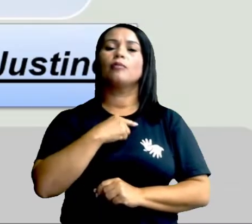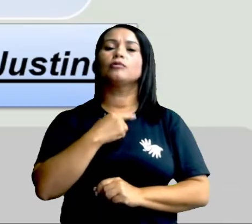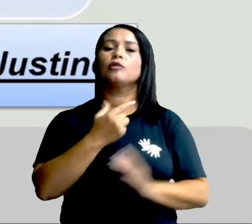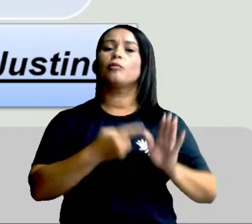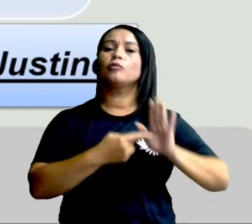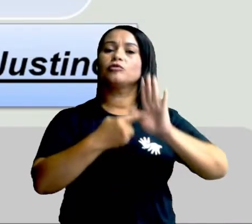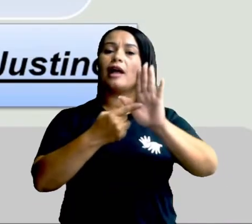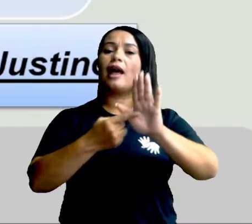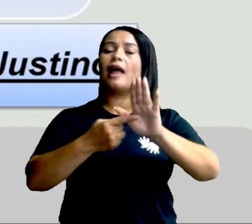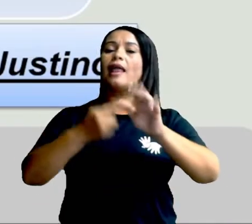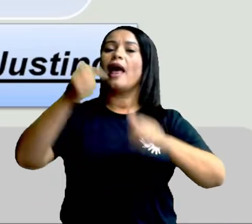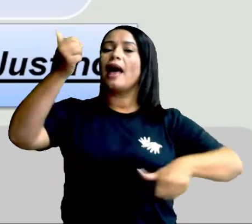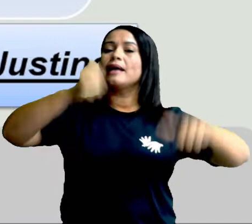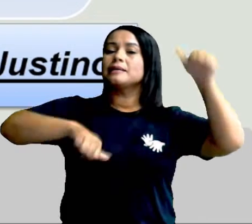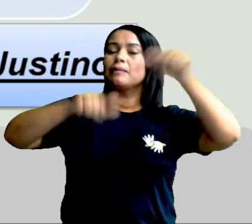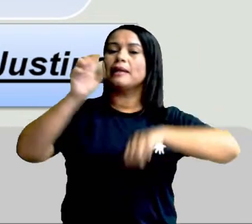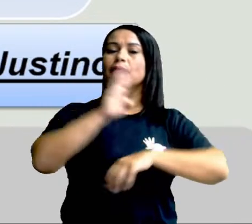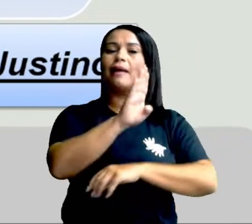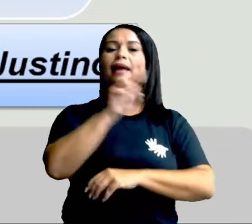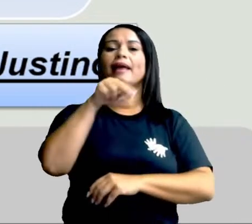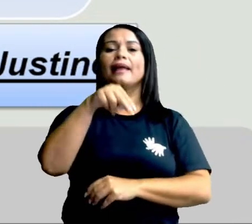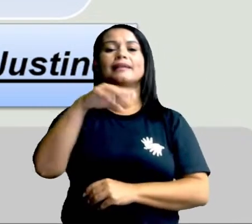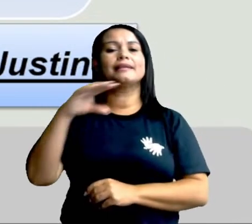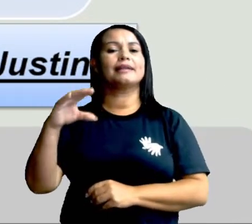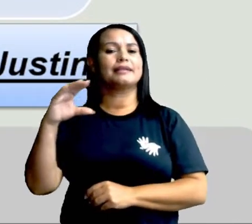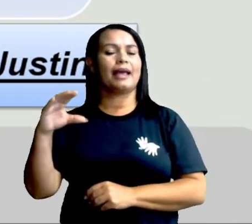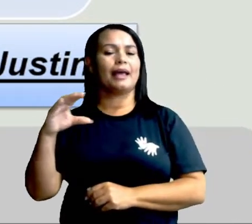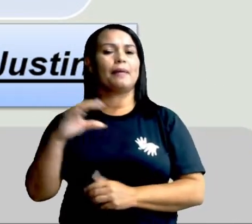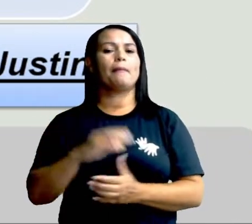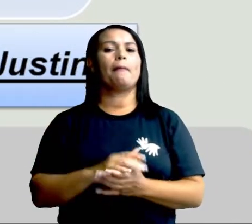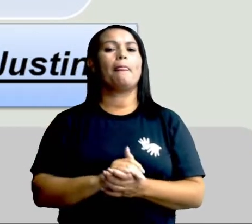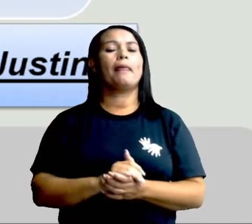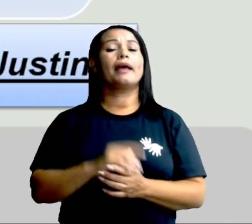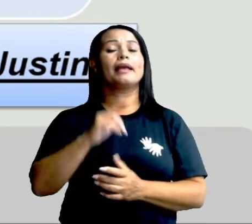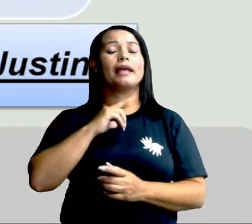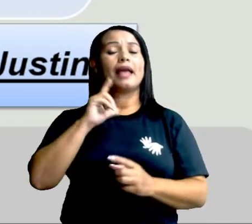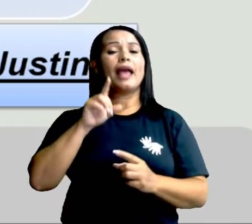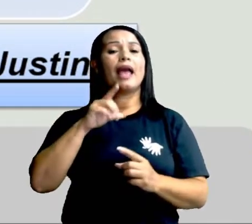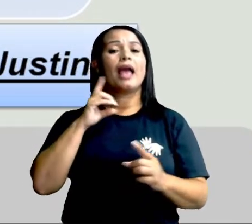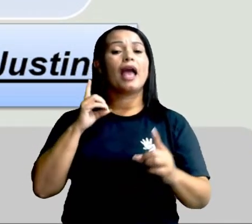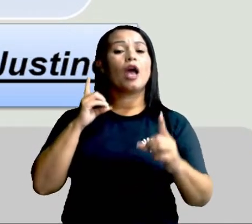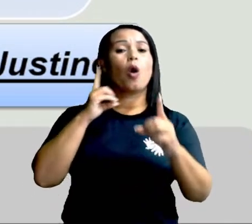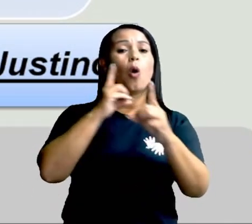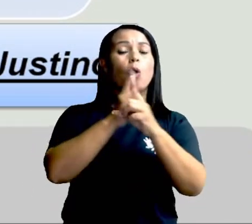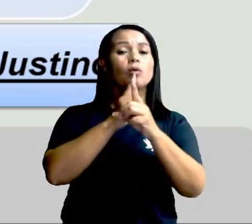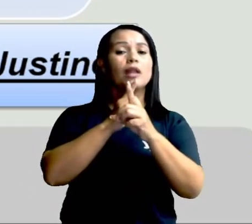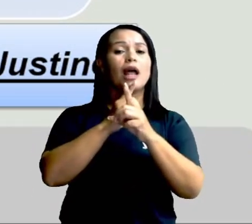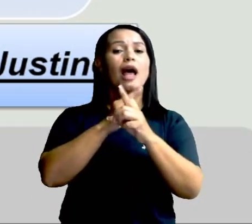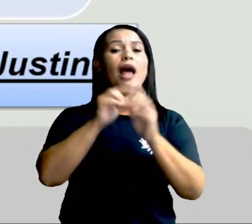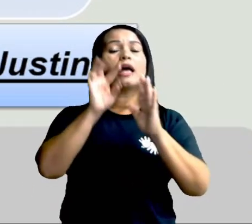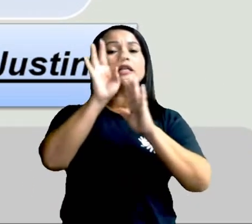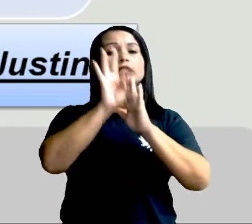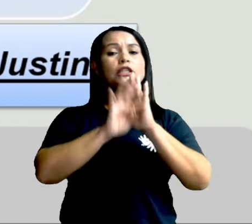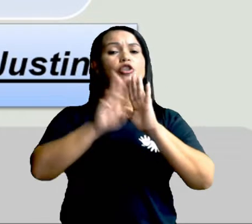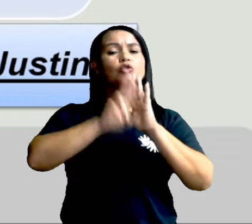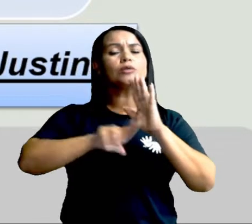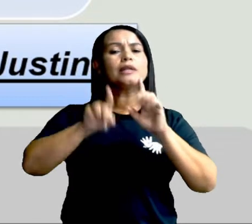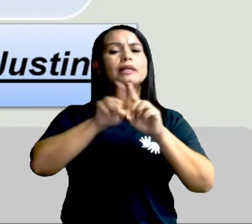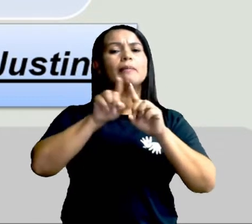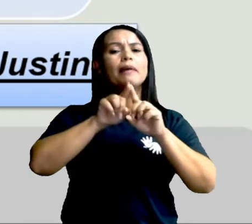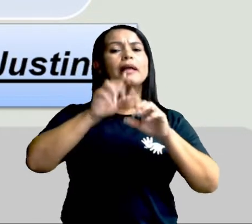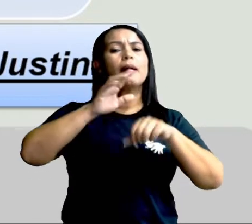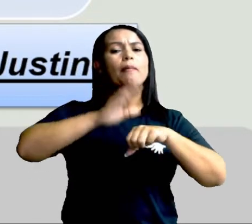as habilidades, tá? De acordo com a BNCC, que é identificar em textos e usar na produção